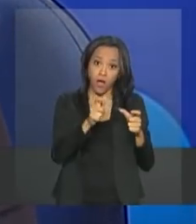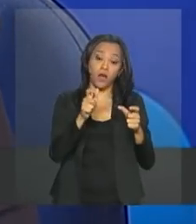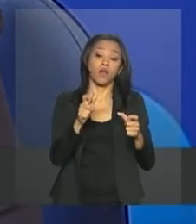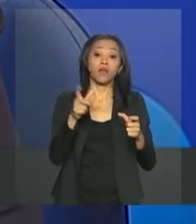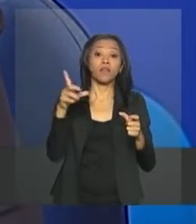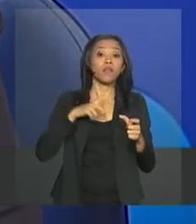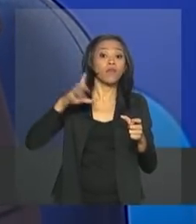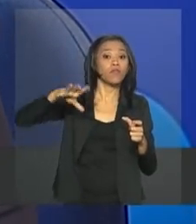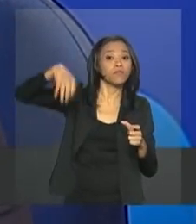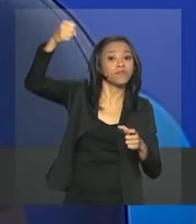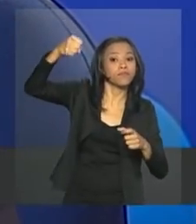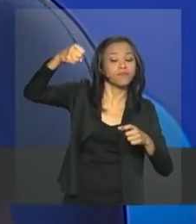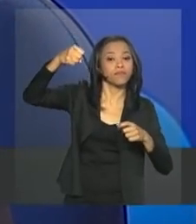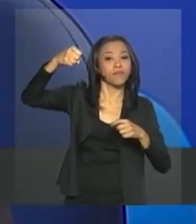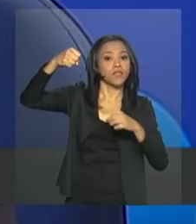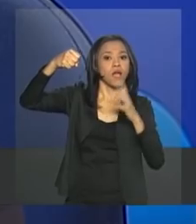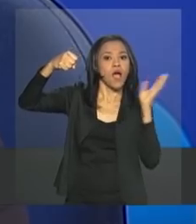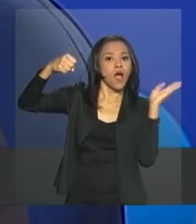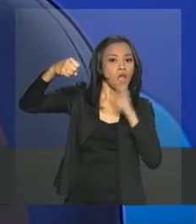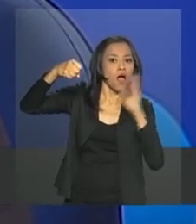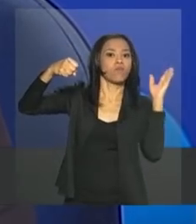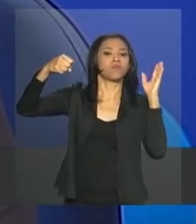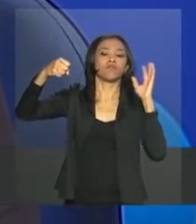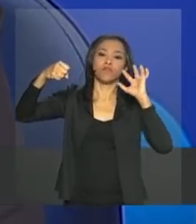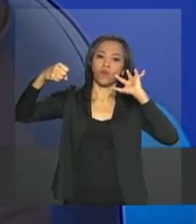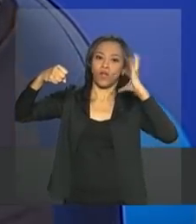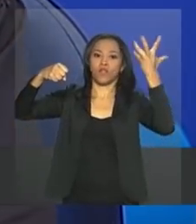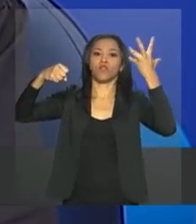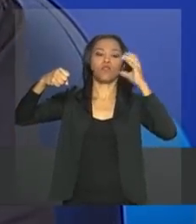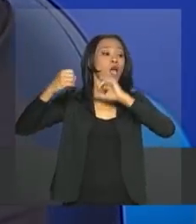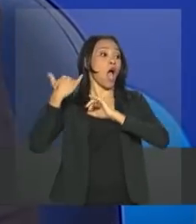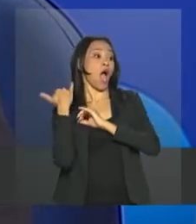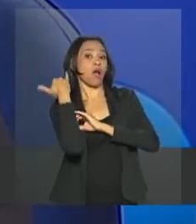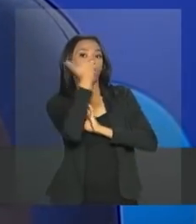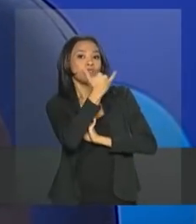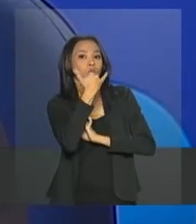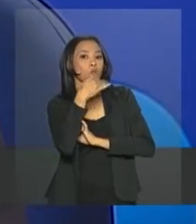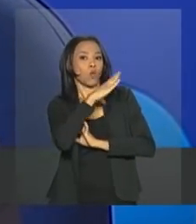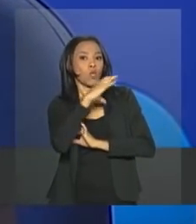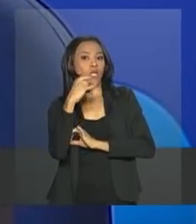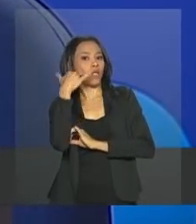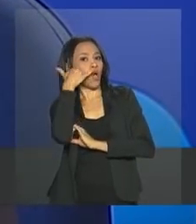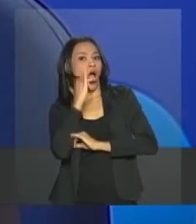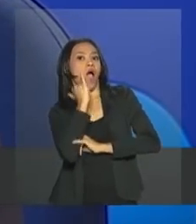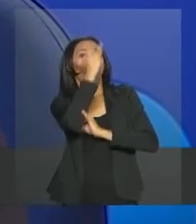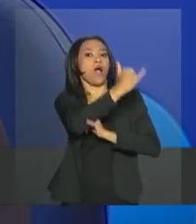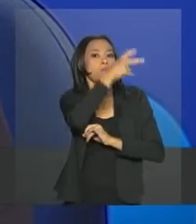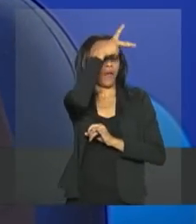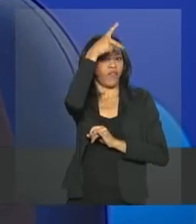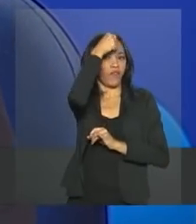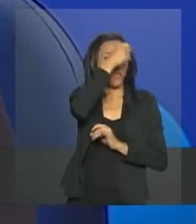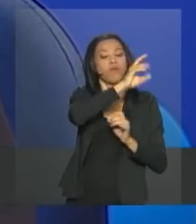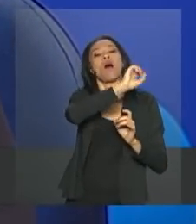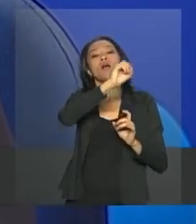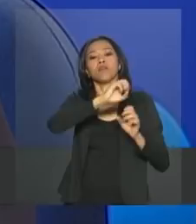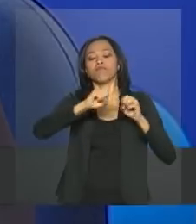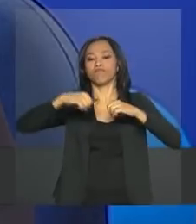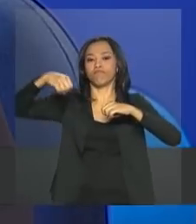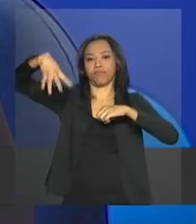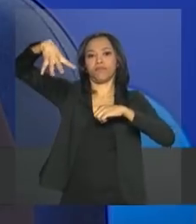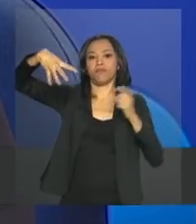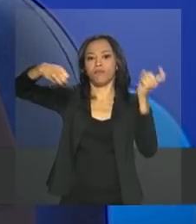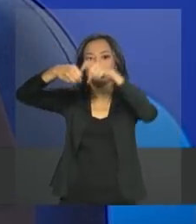foi interrompida prontamente o ministro ligou ao coordenador o prefeito energia foi logo restabelecido sem